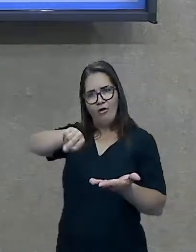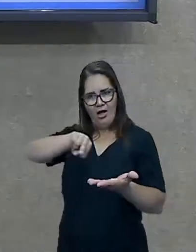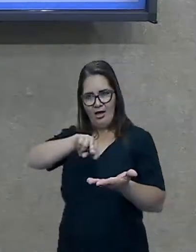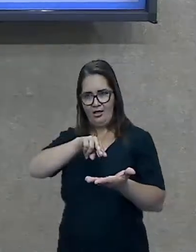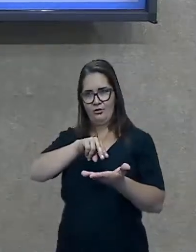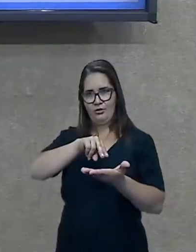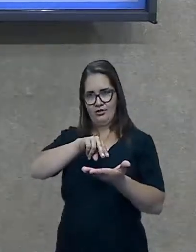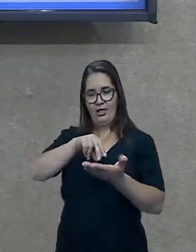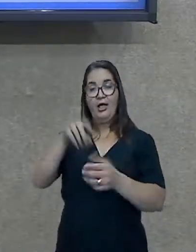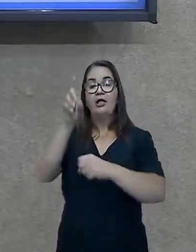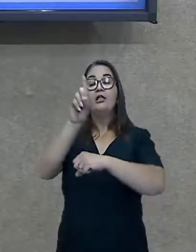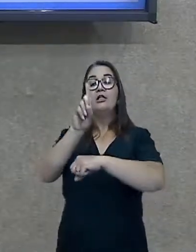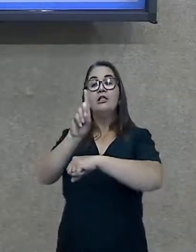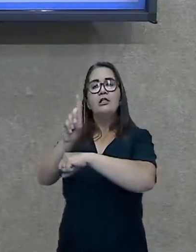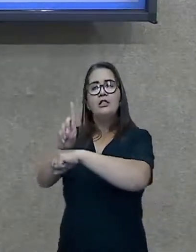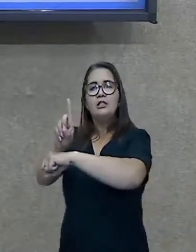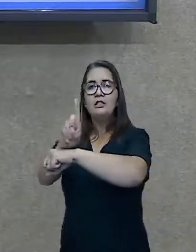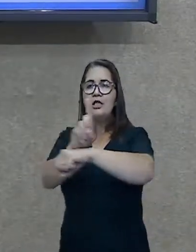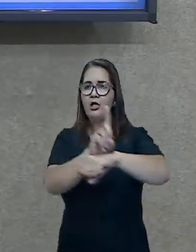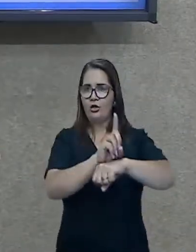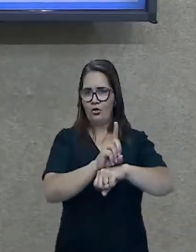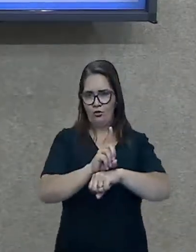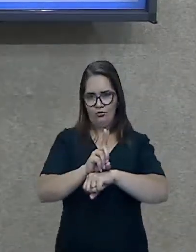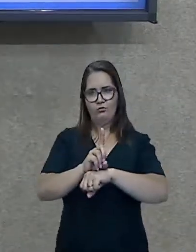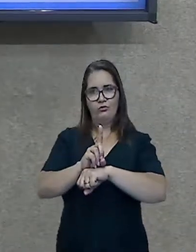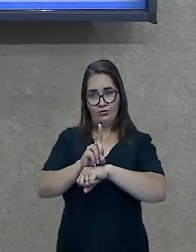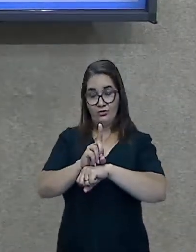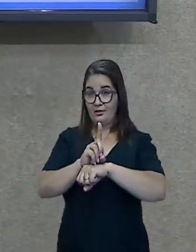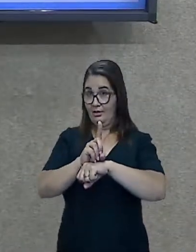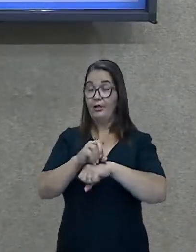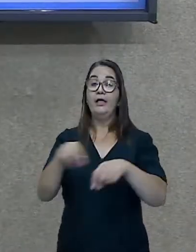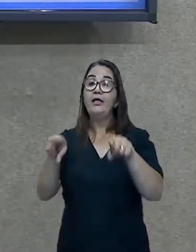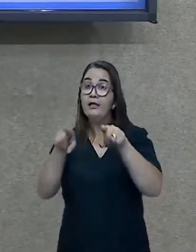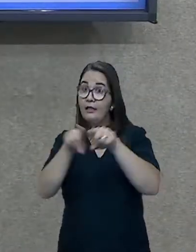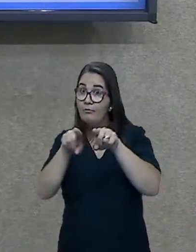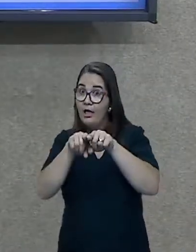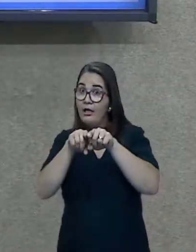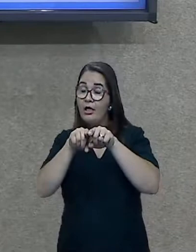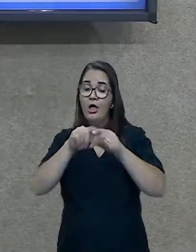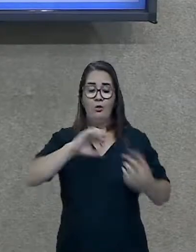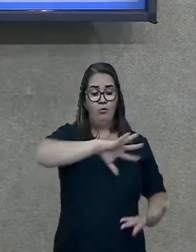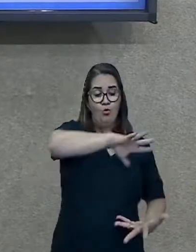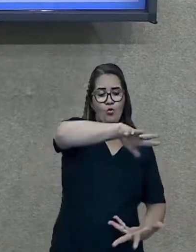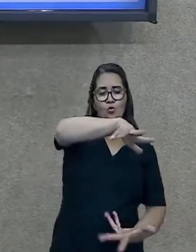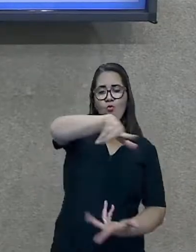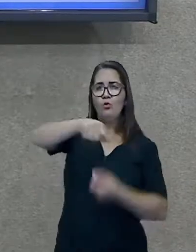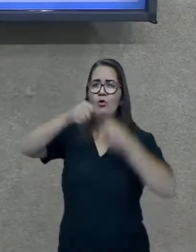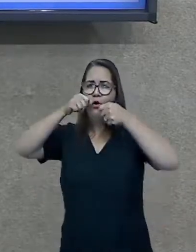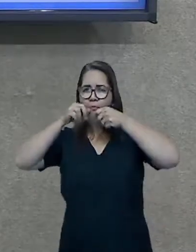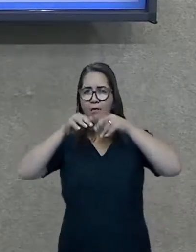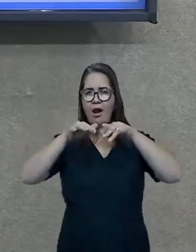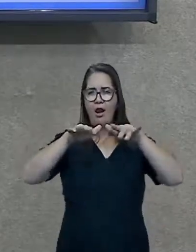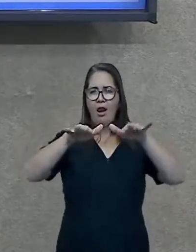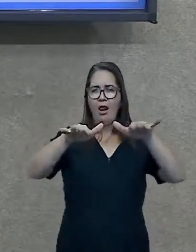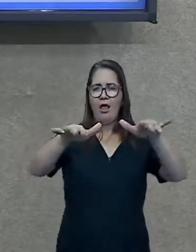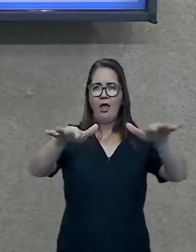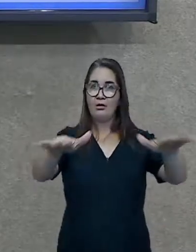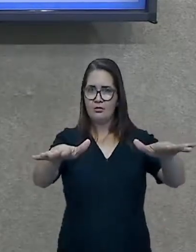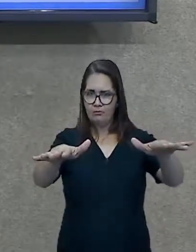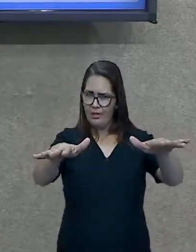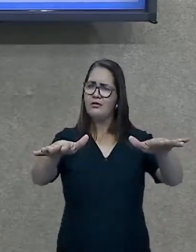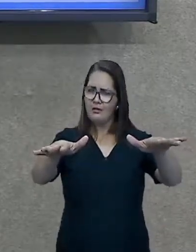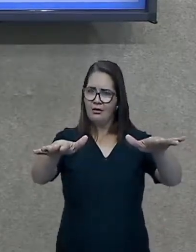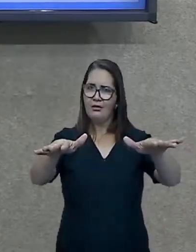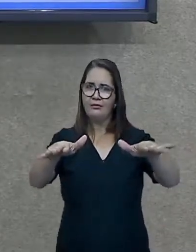eu apresentei. Tornou-se mundialmente famosa, como modelo de várias religiões